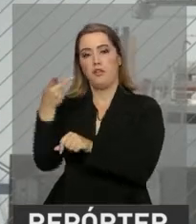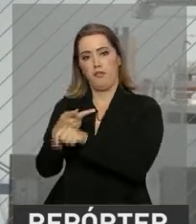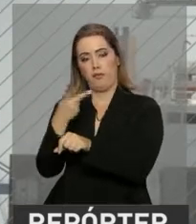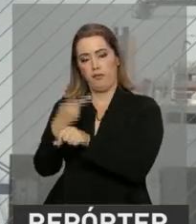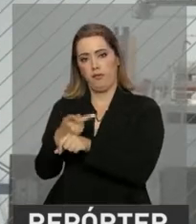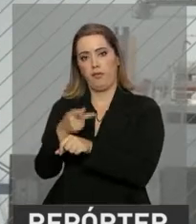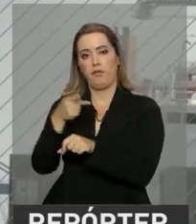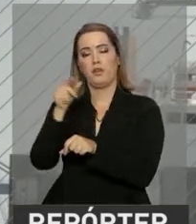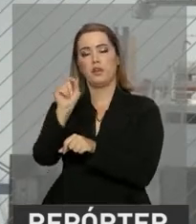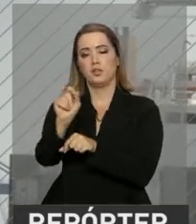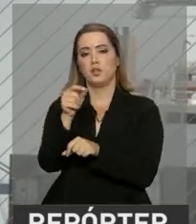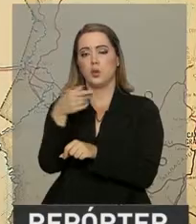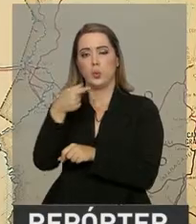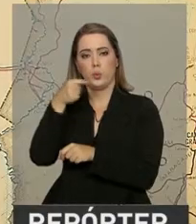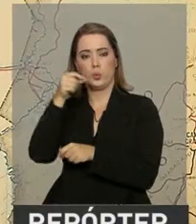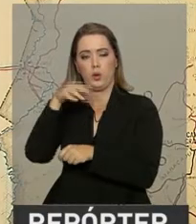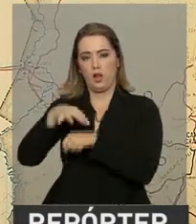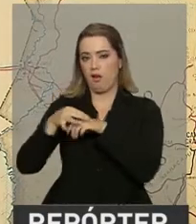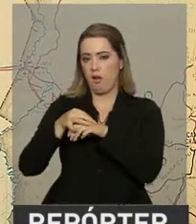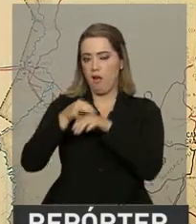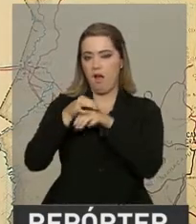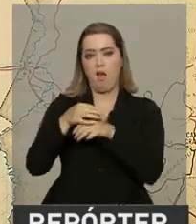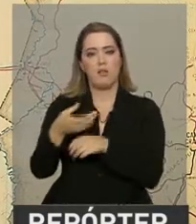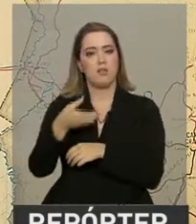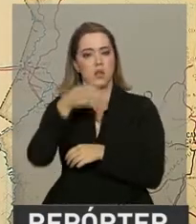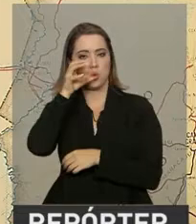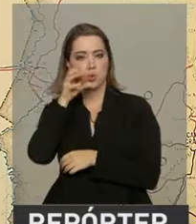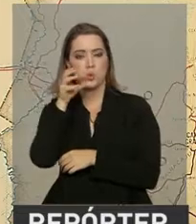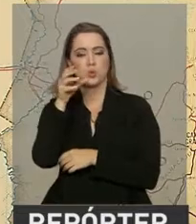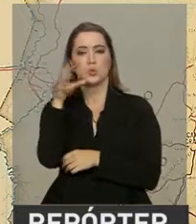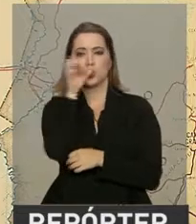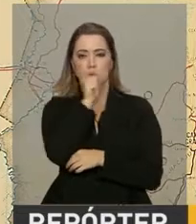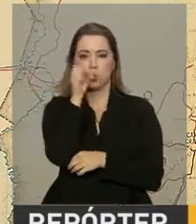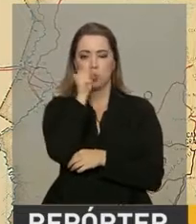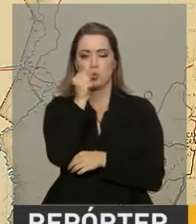fumo suco de laranja de Janeiro a agosto é